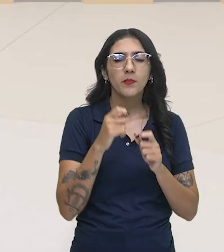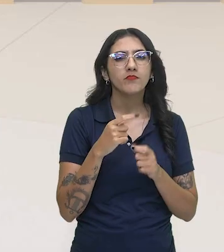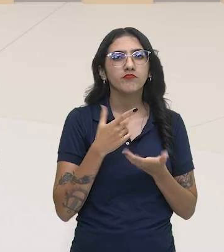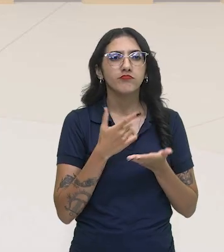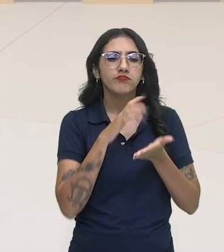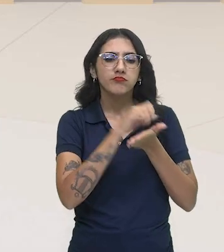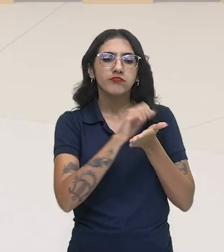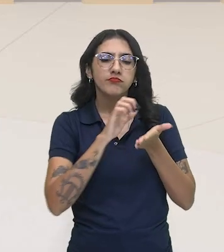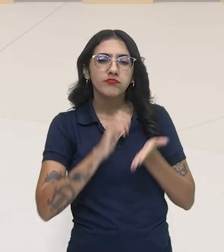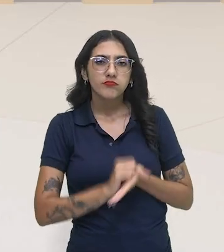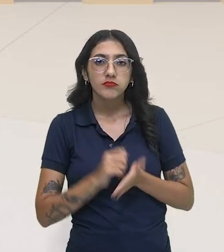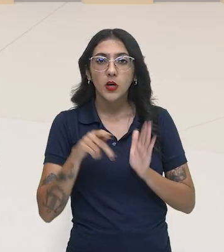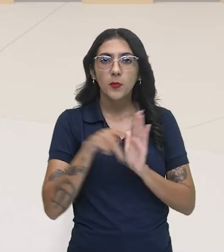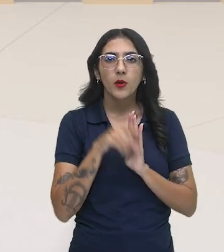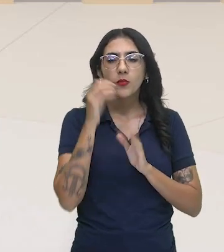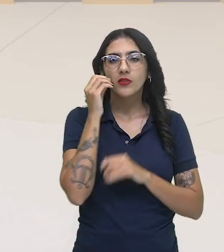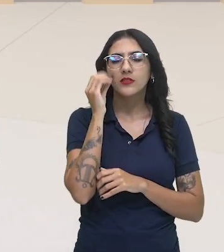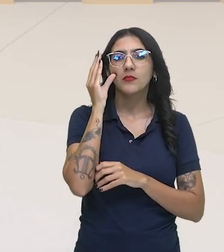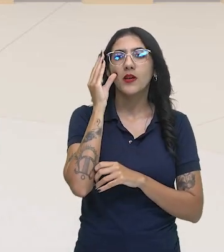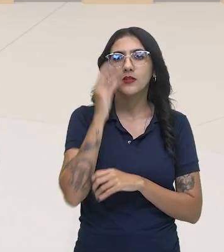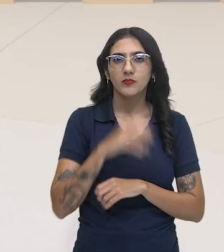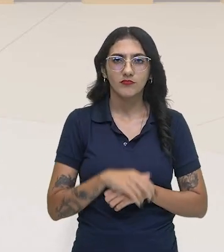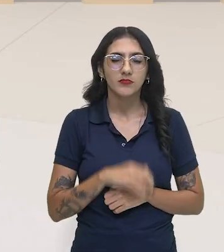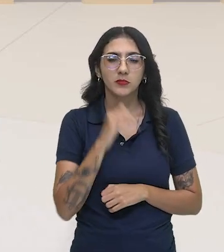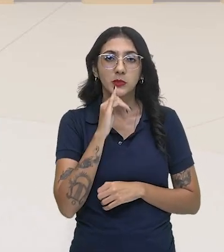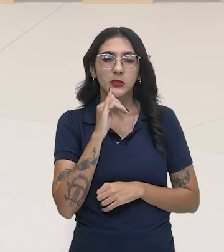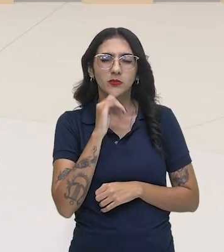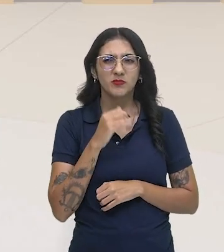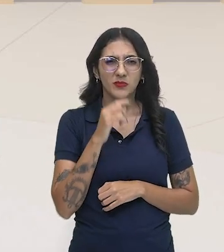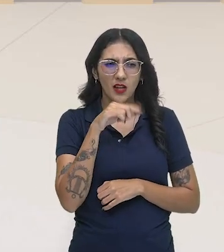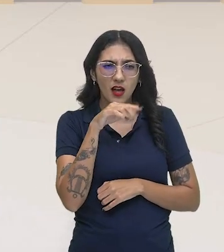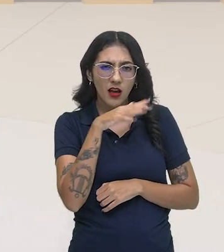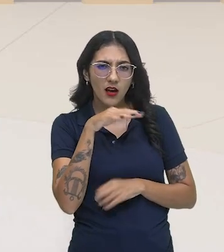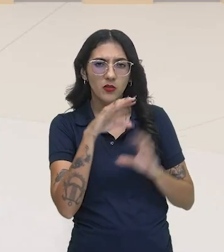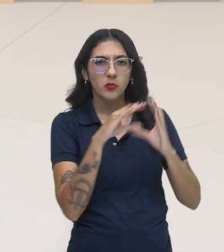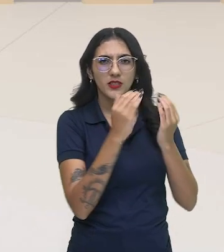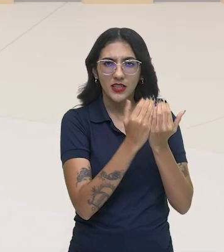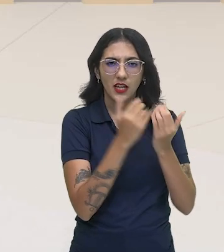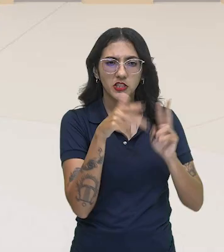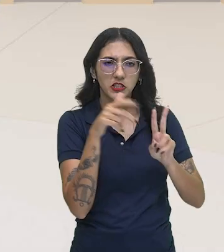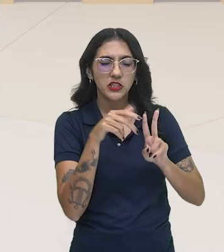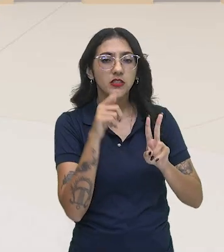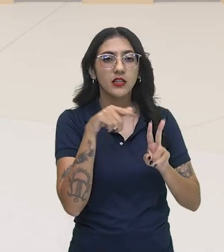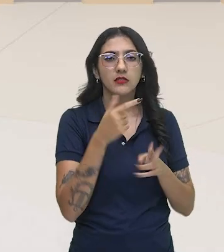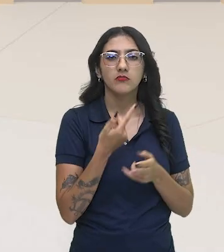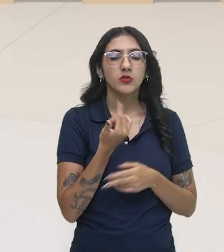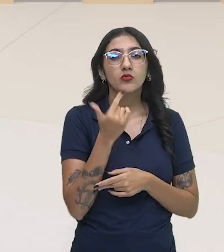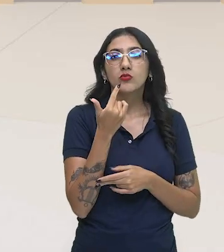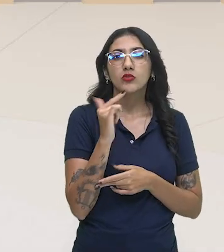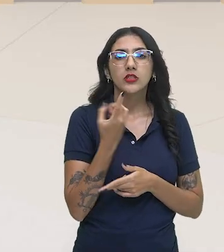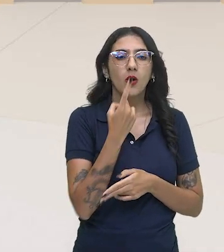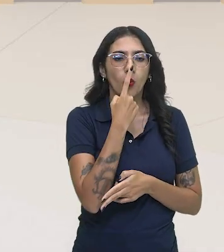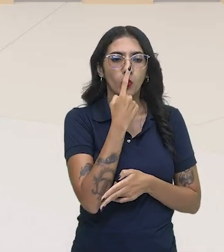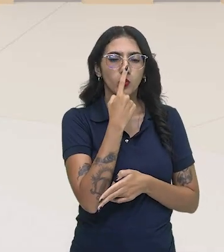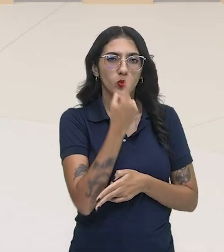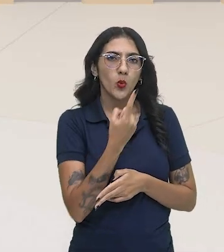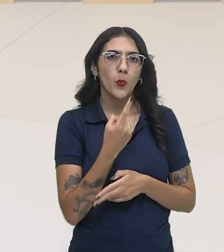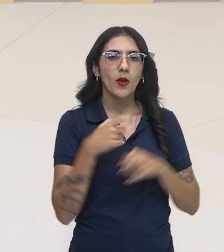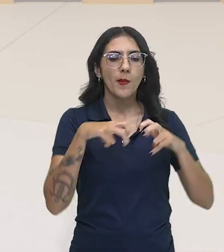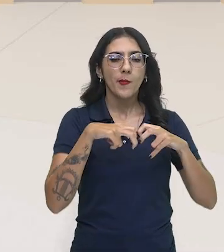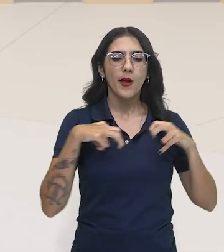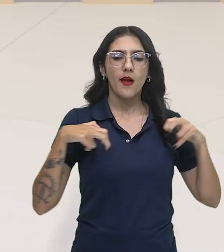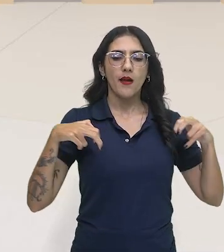decidiu fazer o quê? As pessoas estavam perdendo o hábito de se reunir em voltas dos